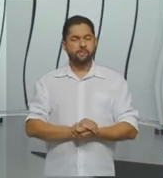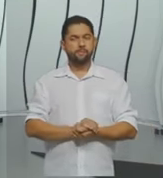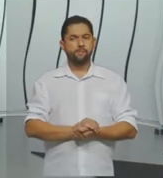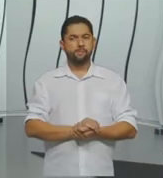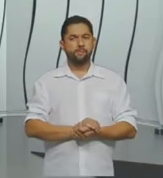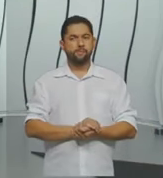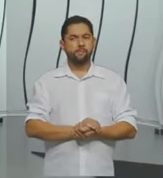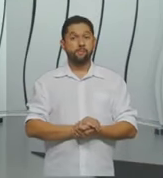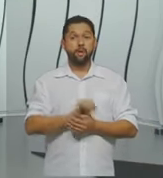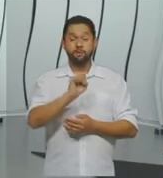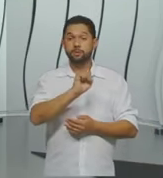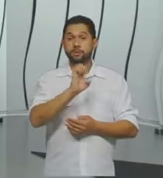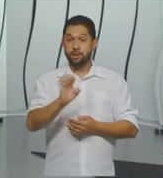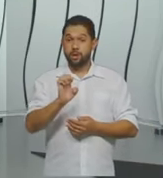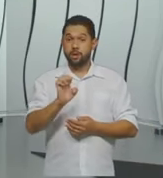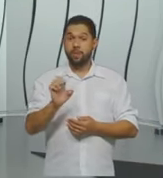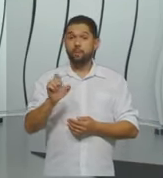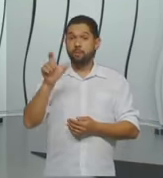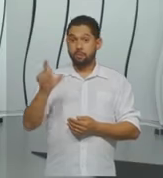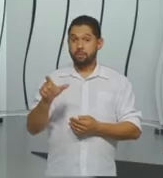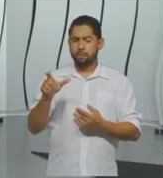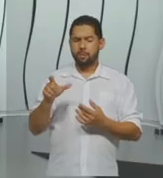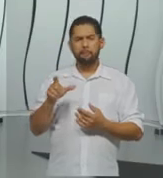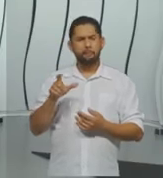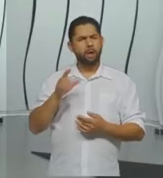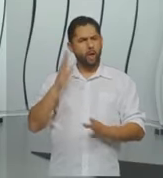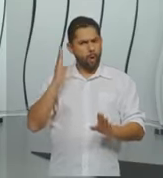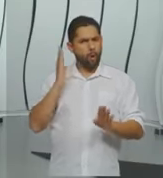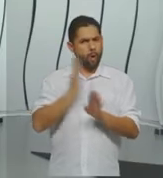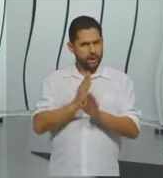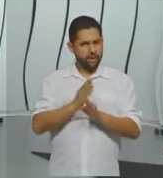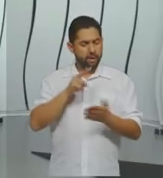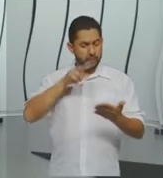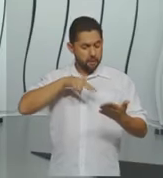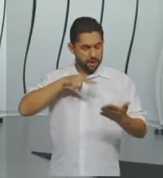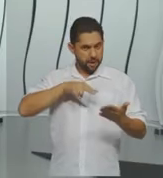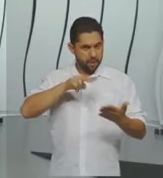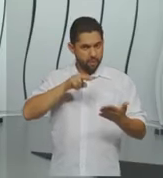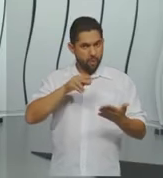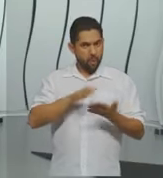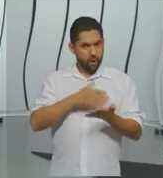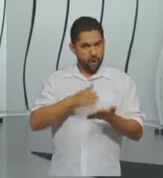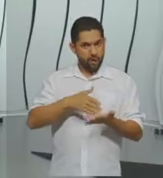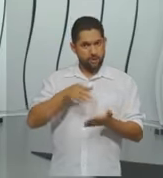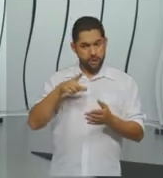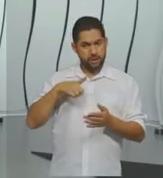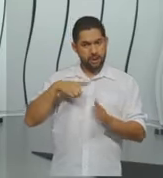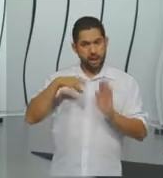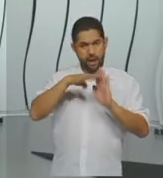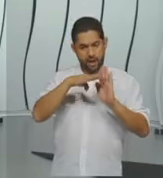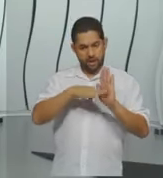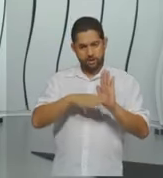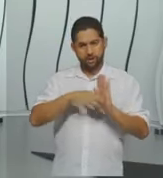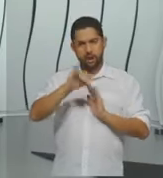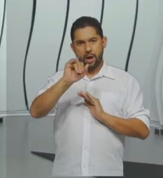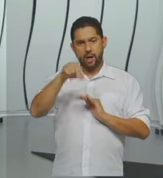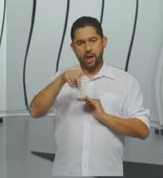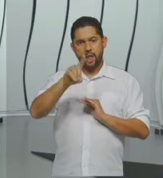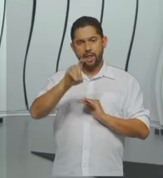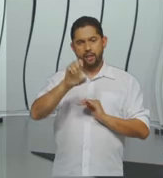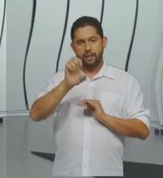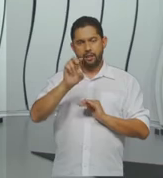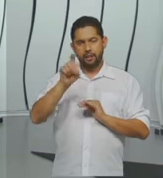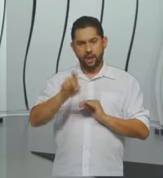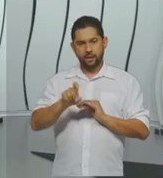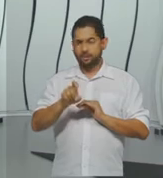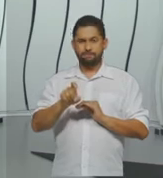Se uma pessoa fosse pega com um material desse, ela podia ser condenada por um crime de heresia, podia ser presa, se não renegasse